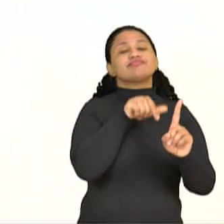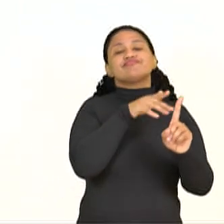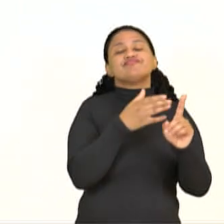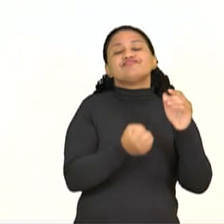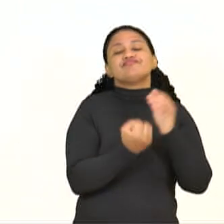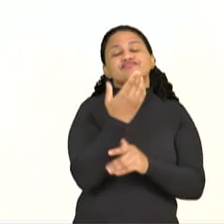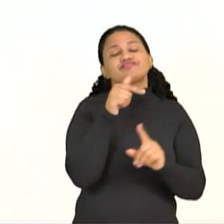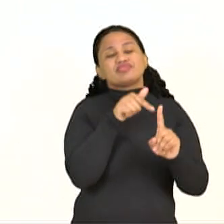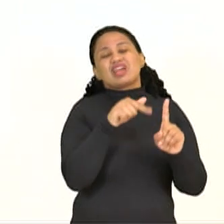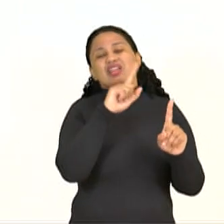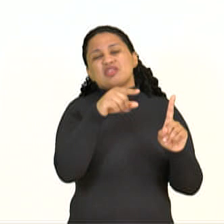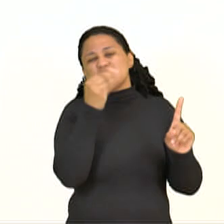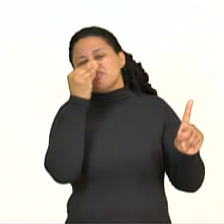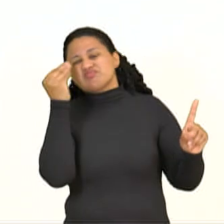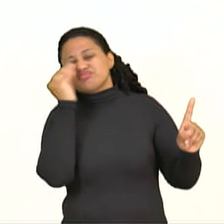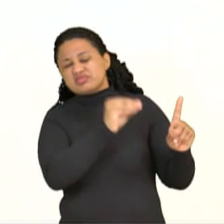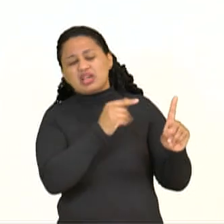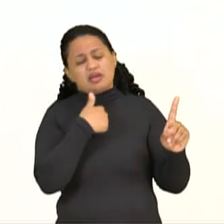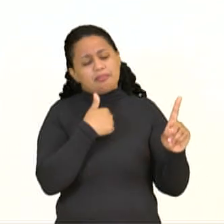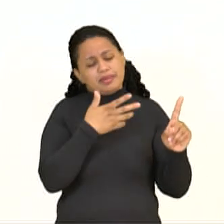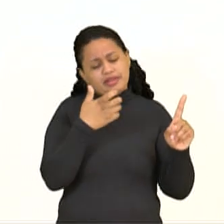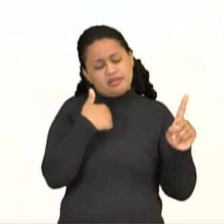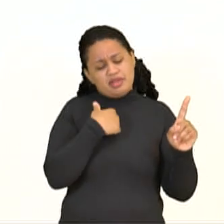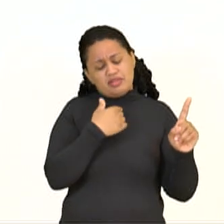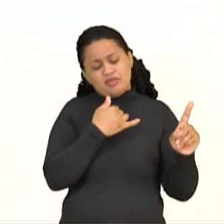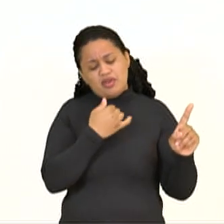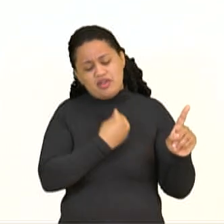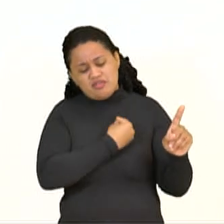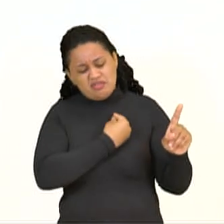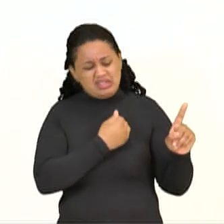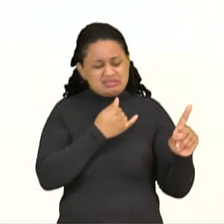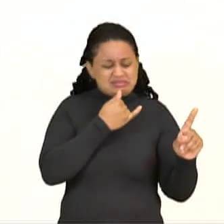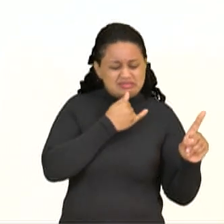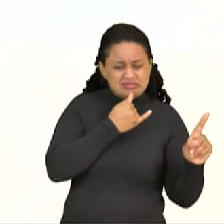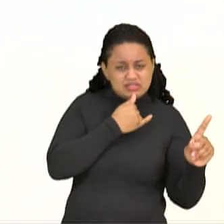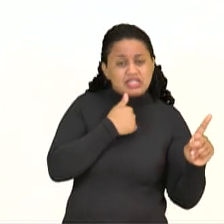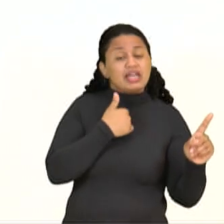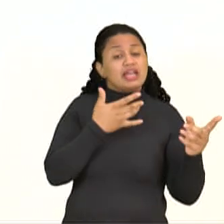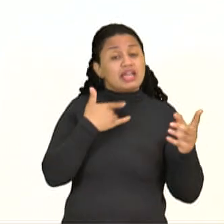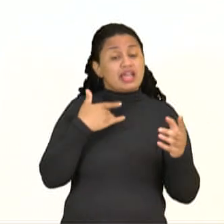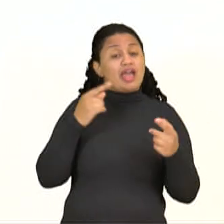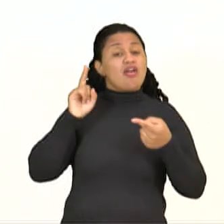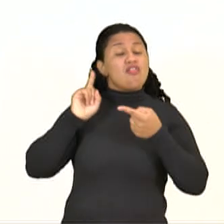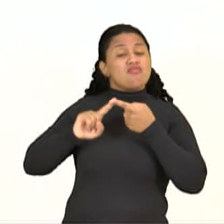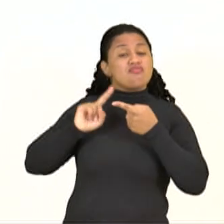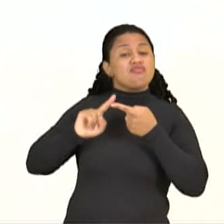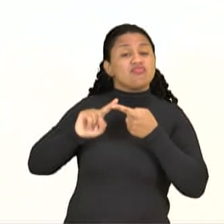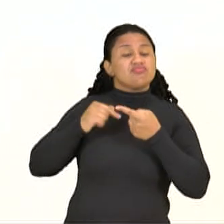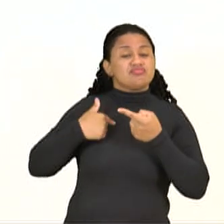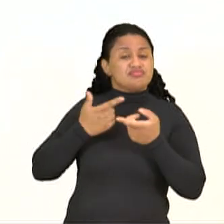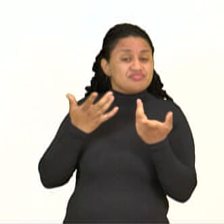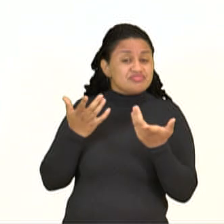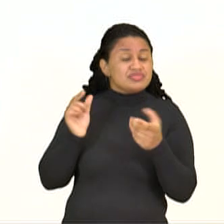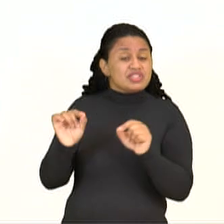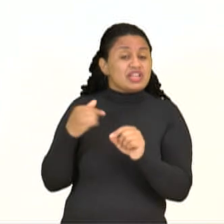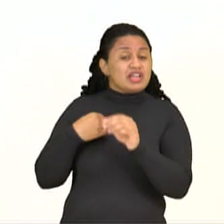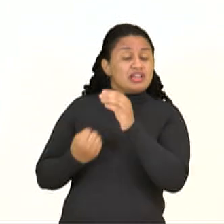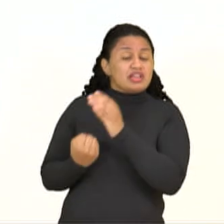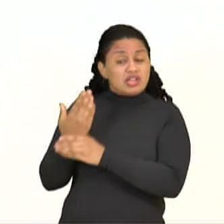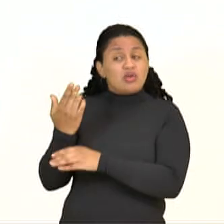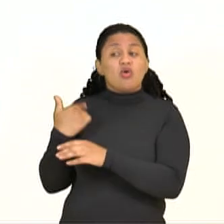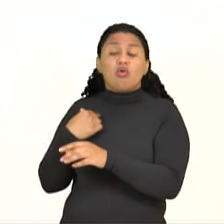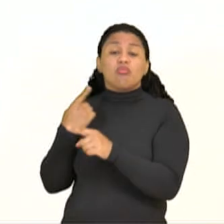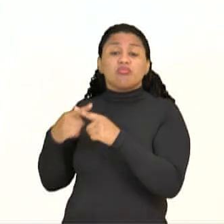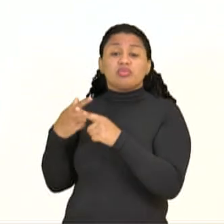vez rejeitada e vendo seus planos de uma vida feliz fracassados, resolve se vingar de seu Criador por tê-lo